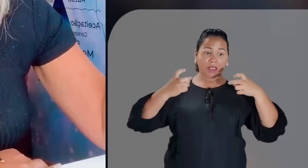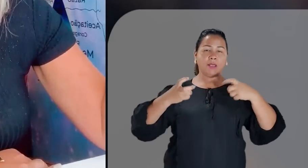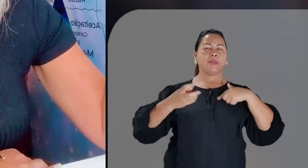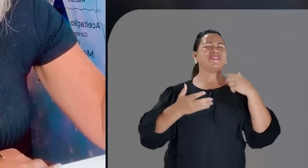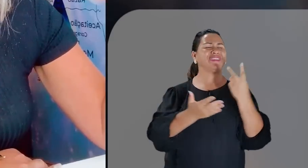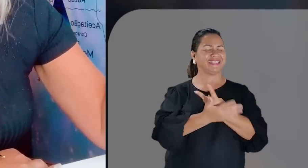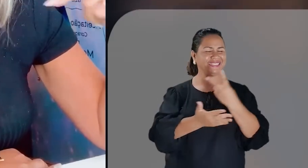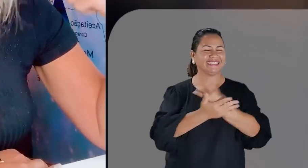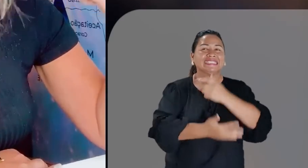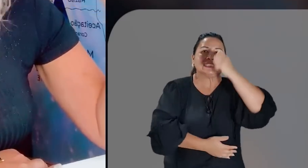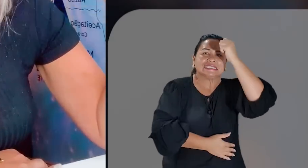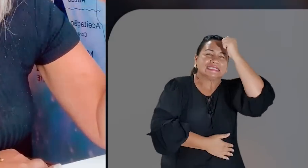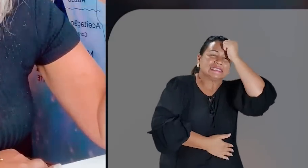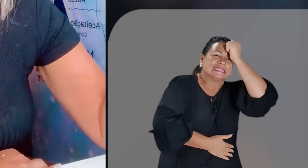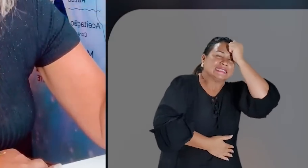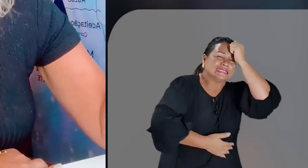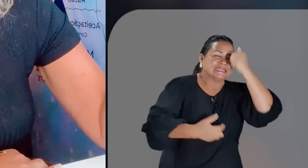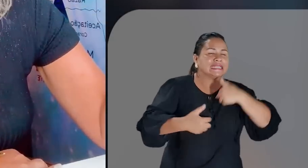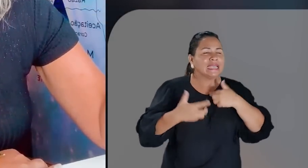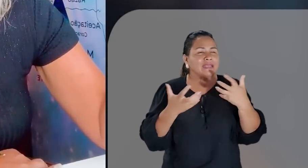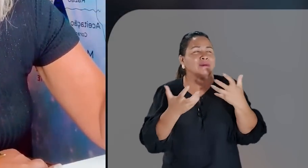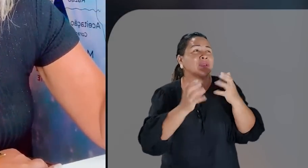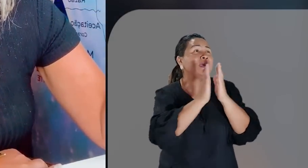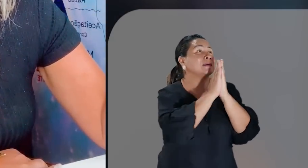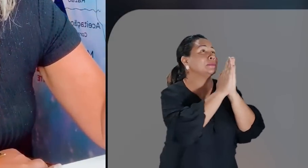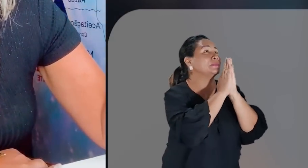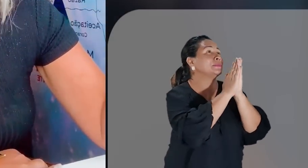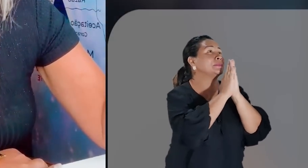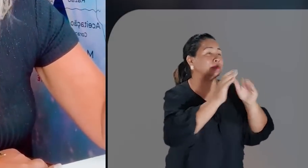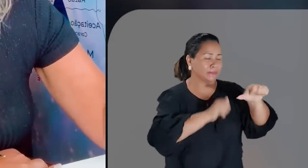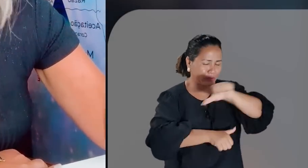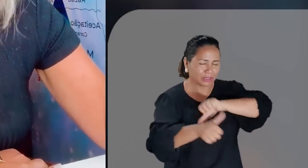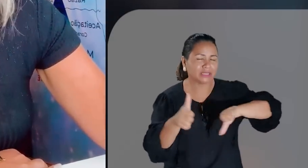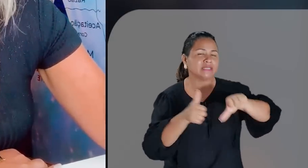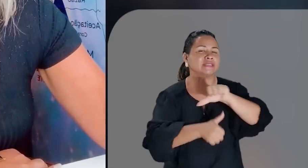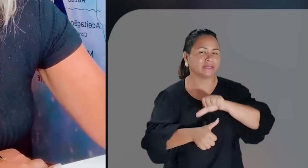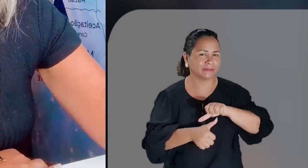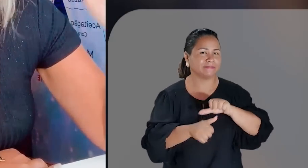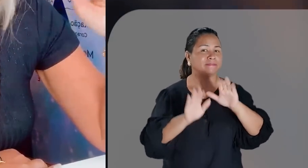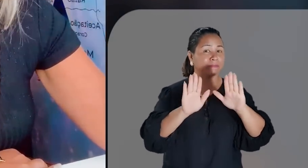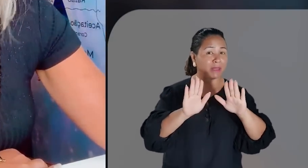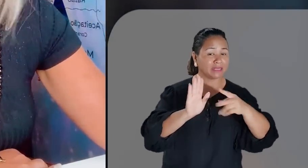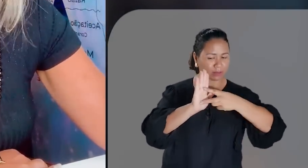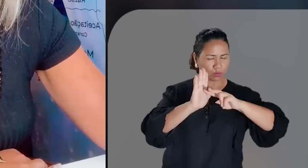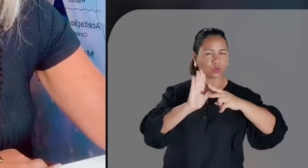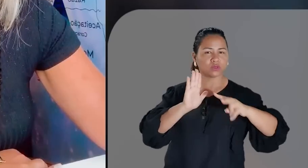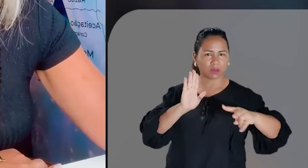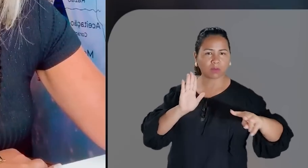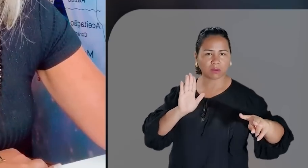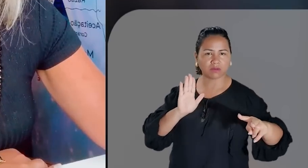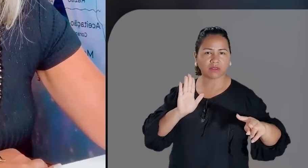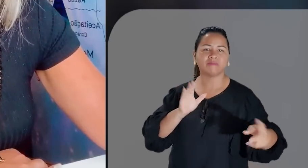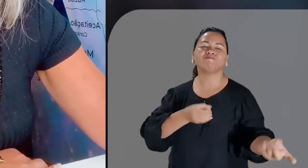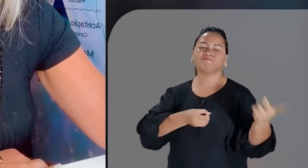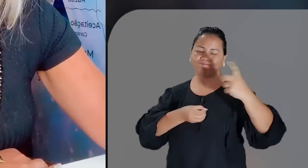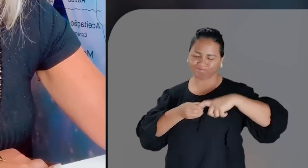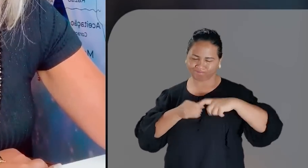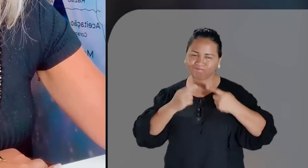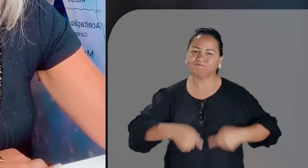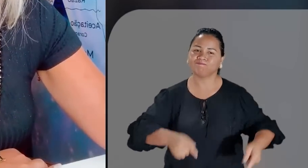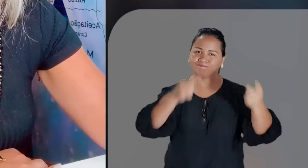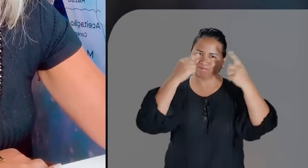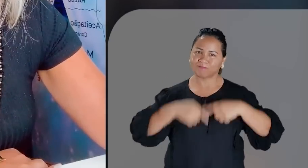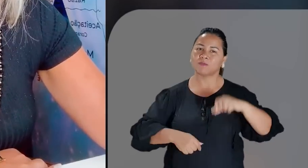perdoar. Não fazer novamente o que você mudou. Aí sim você consegue alterar. Mas que essa conta vai